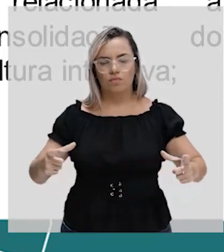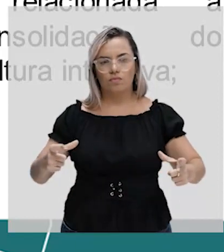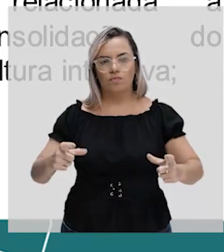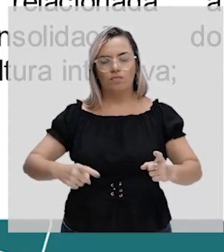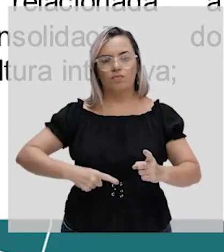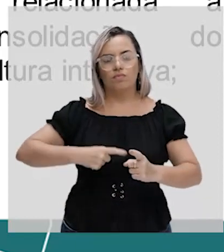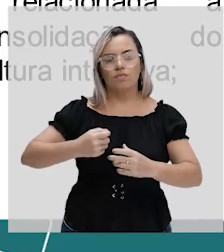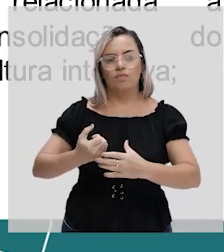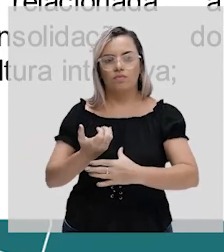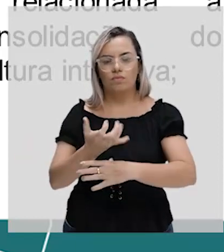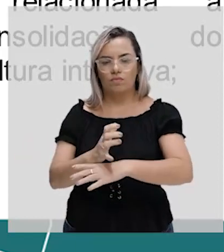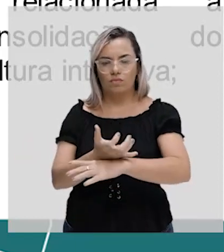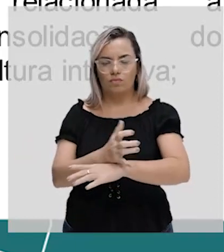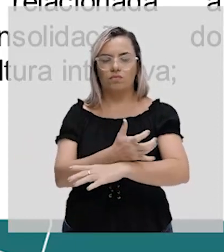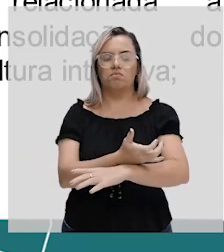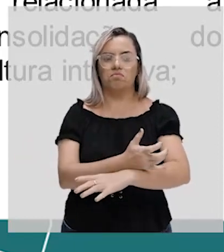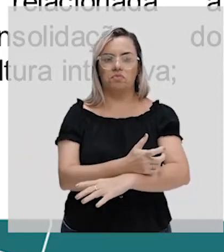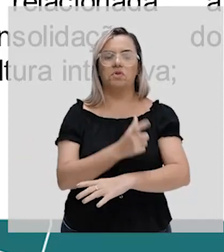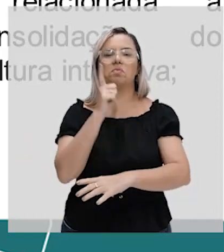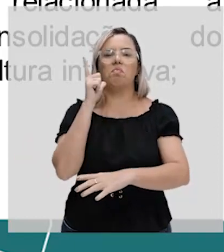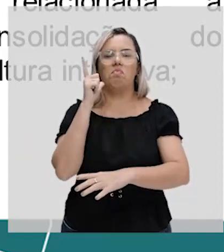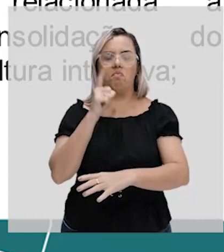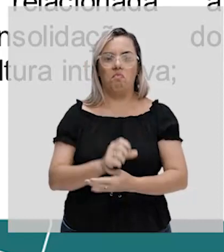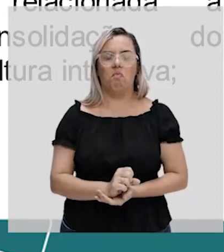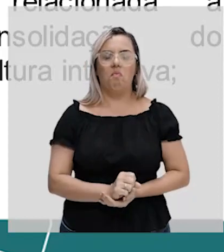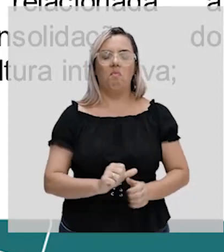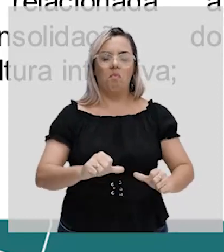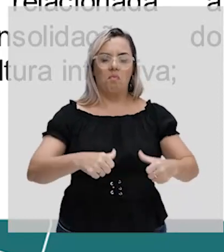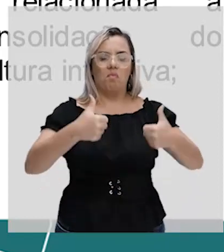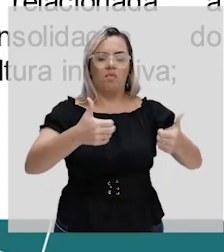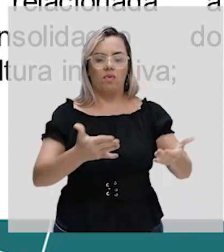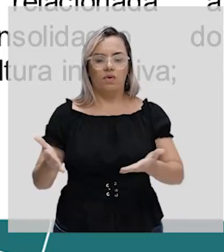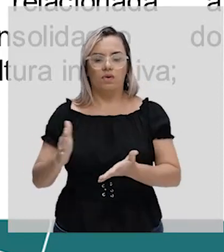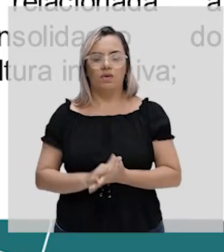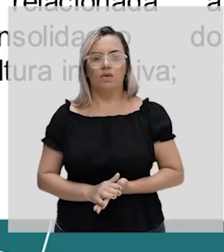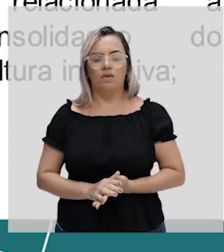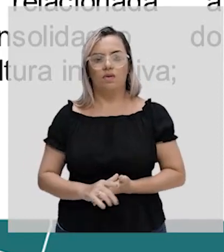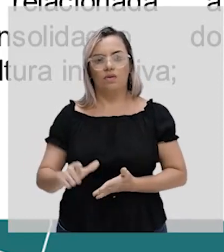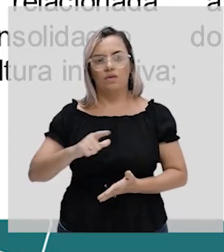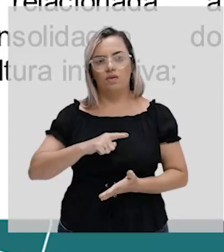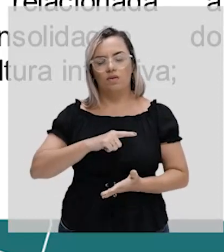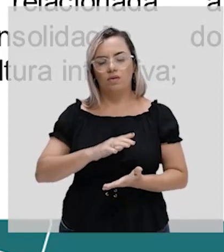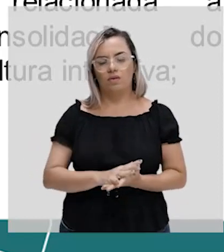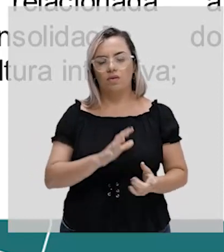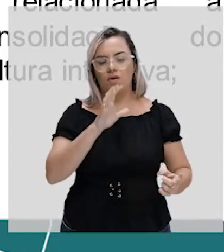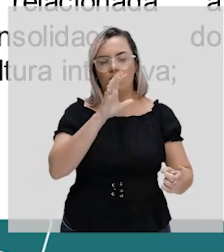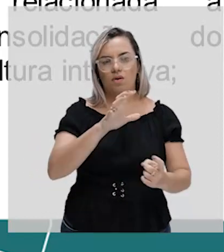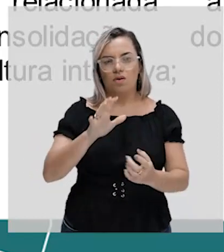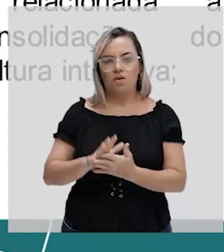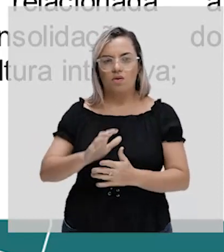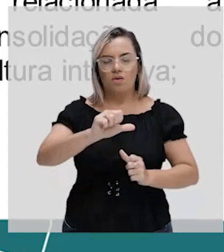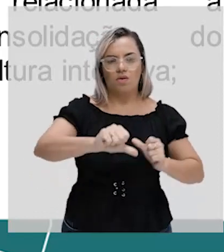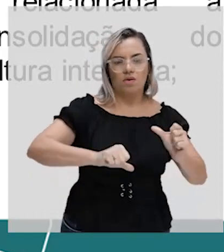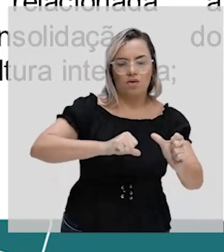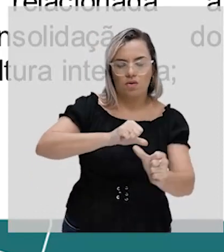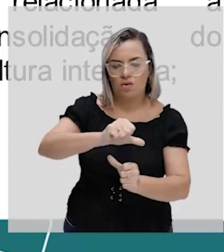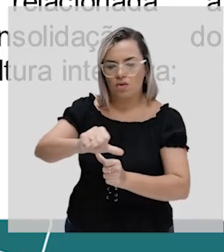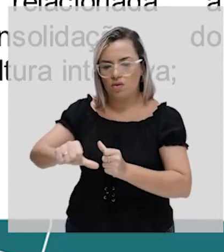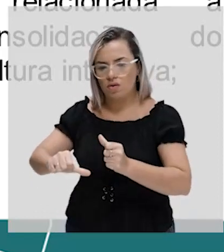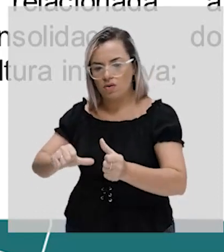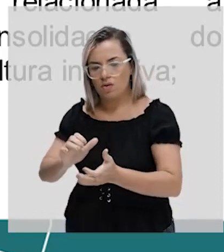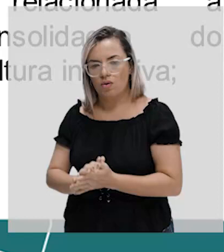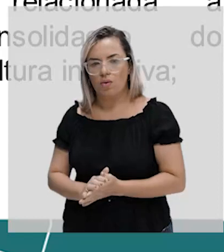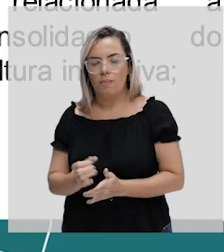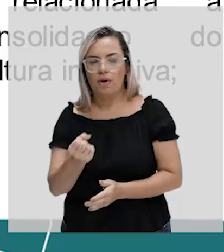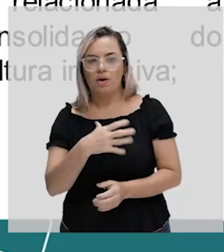produtividade, a Revolução Verde, ó, ela conseguiu. A Revolução Verde, galera, ela trouxe de fato uma grande mudança, tá? Uma profunda